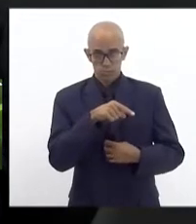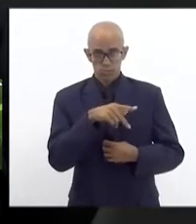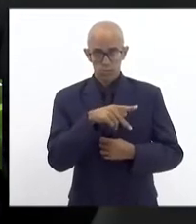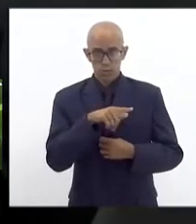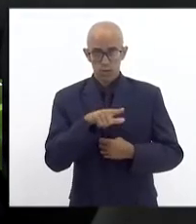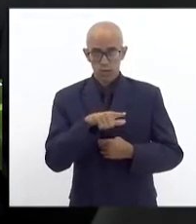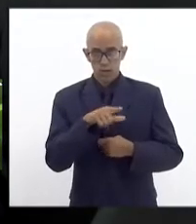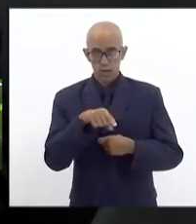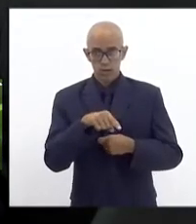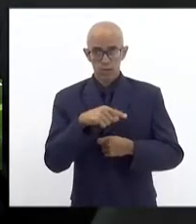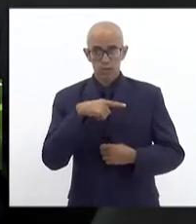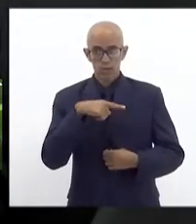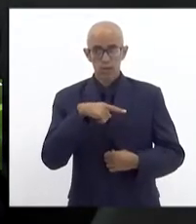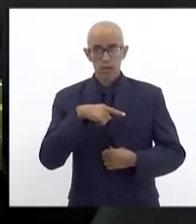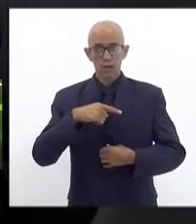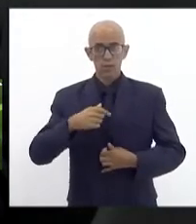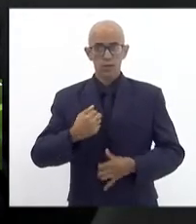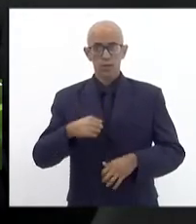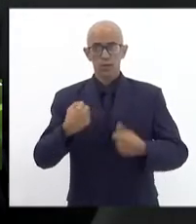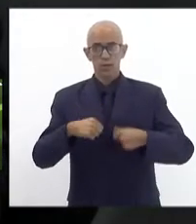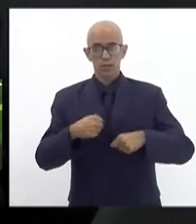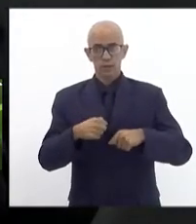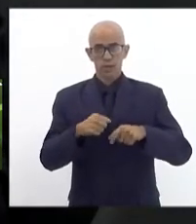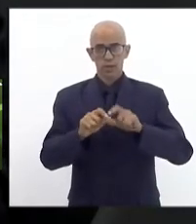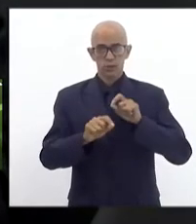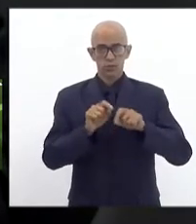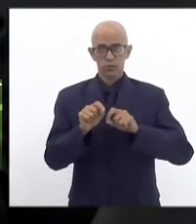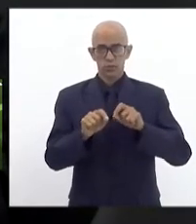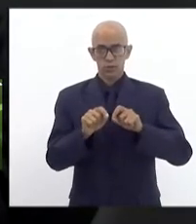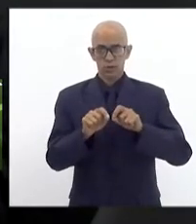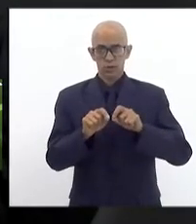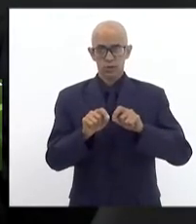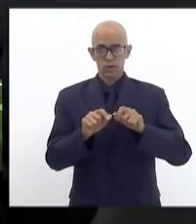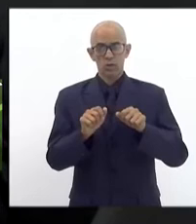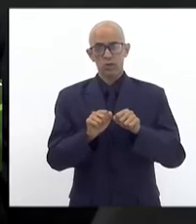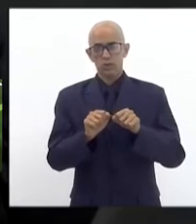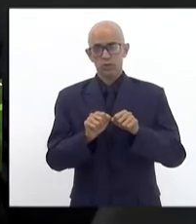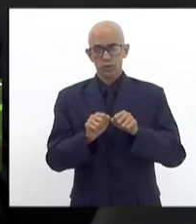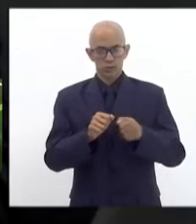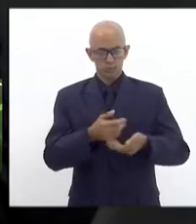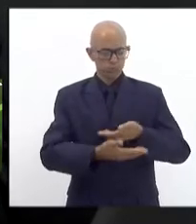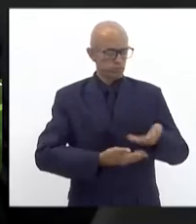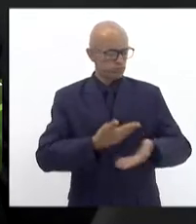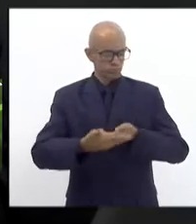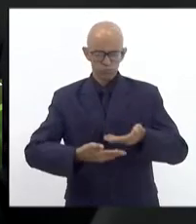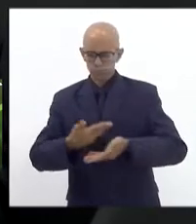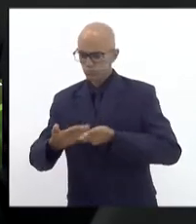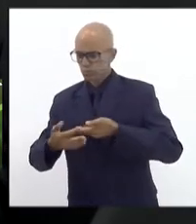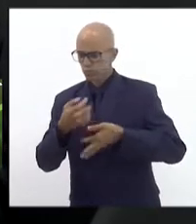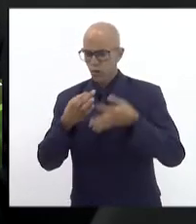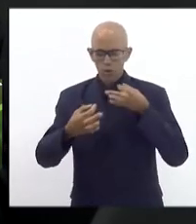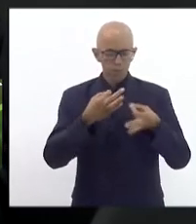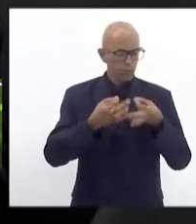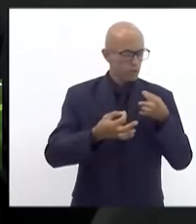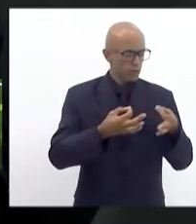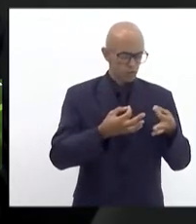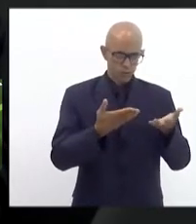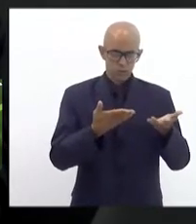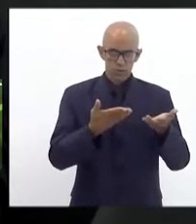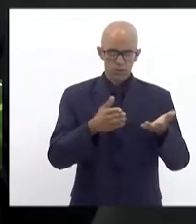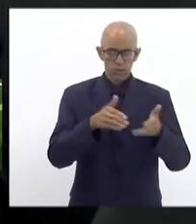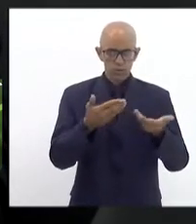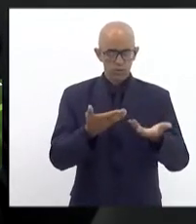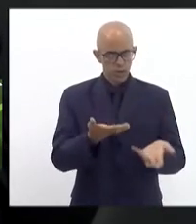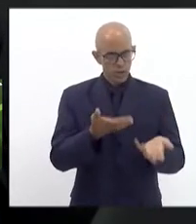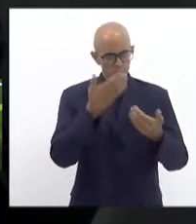uma saudável e necessária rodada múltipla de discussões, de interlocuções. Eu quero agradecer a